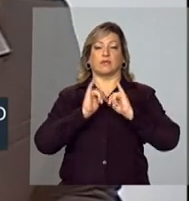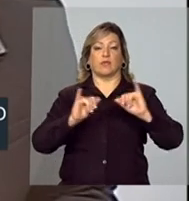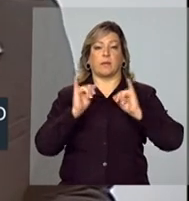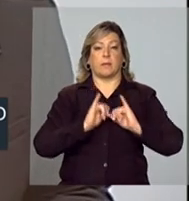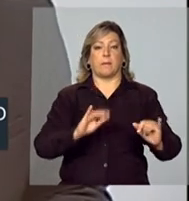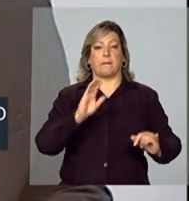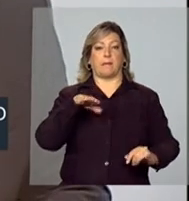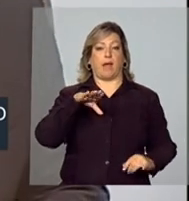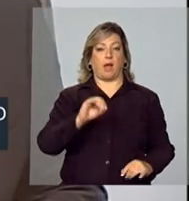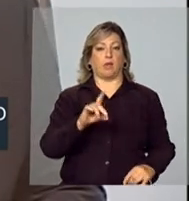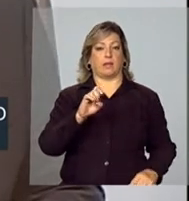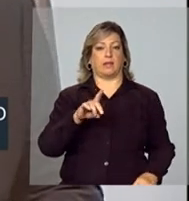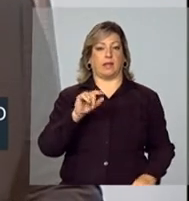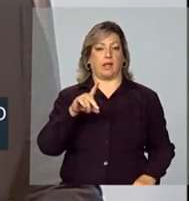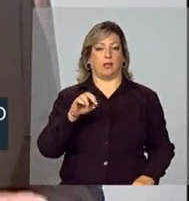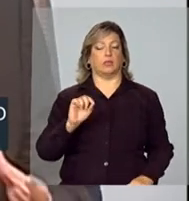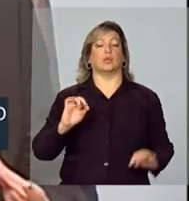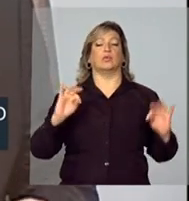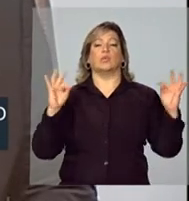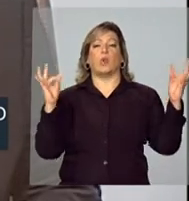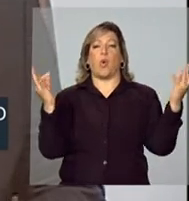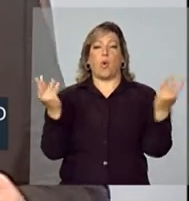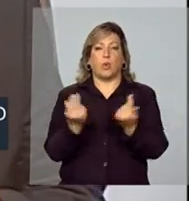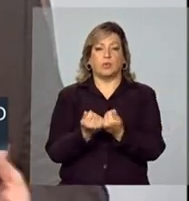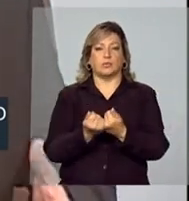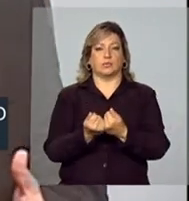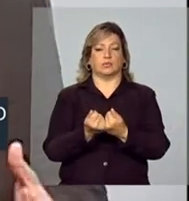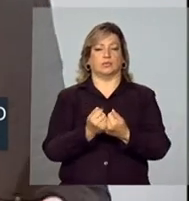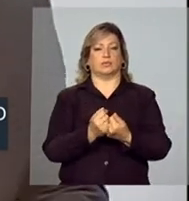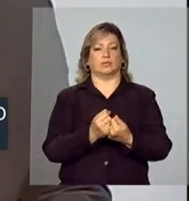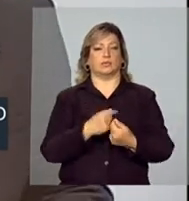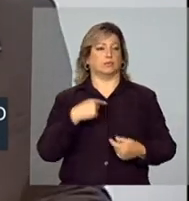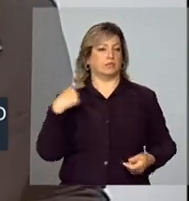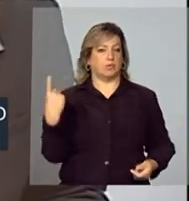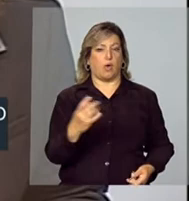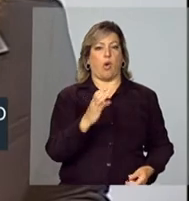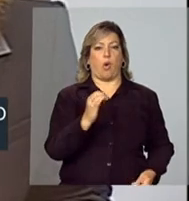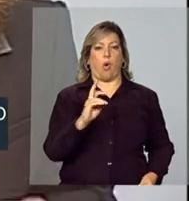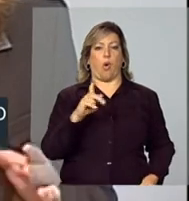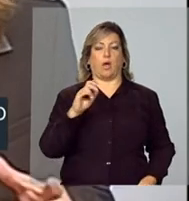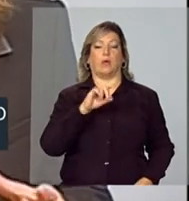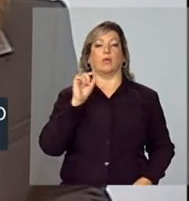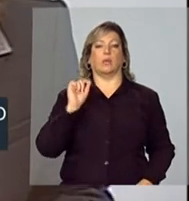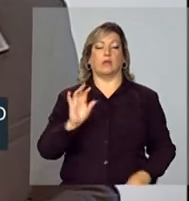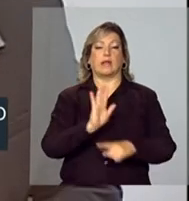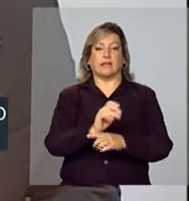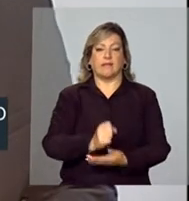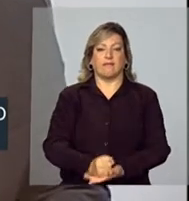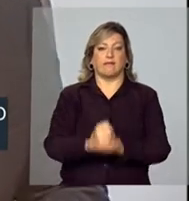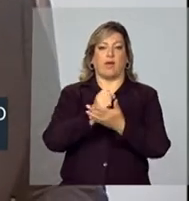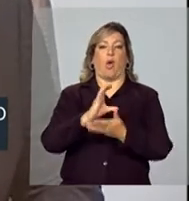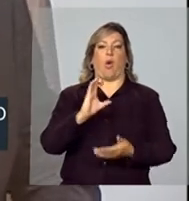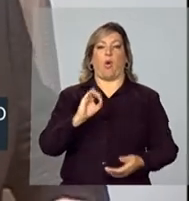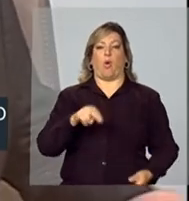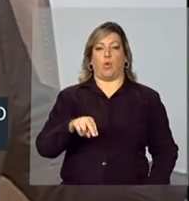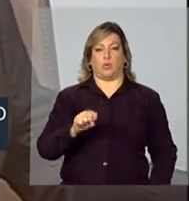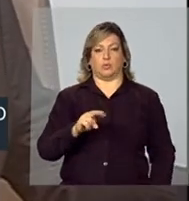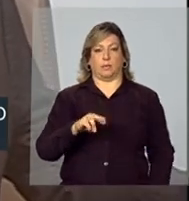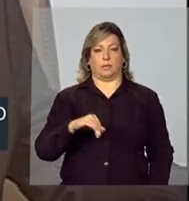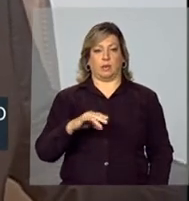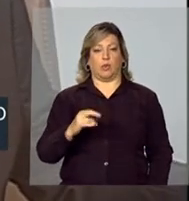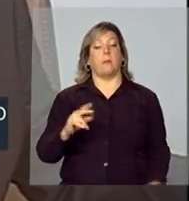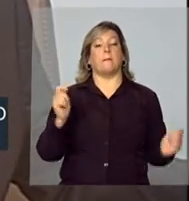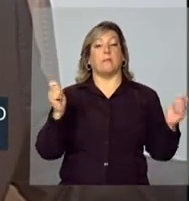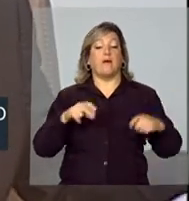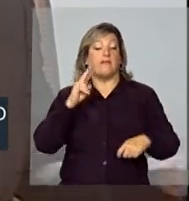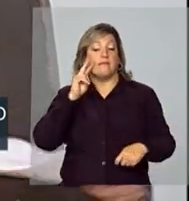todos os órgãos de Defesa do Consumidor pudessem se pautar a balizar o seu trabalho através deles